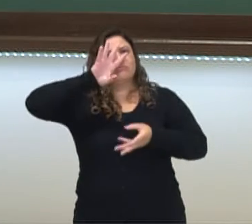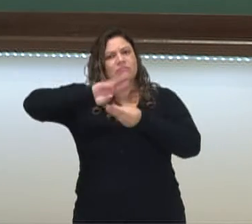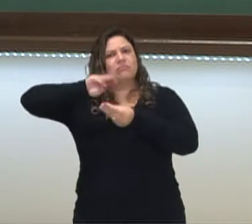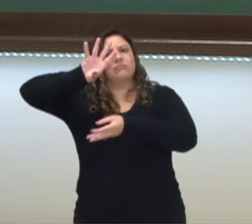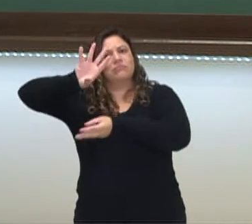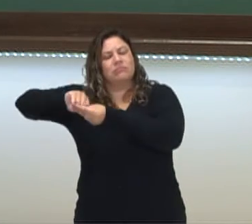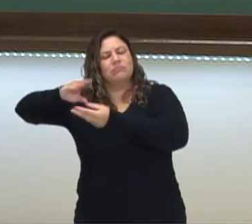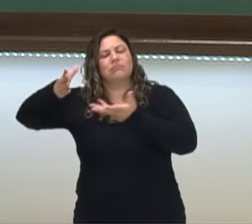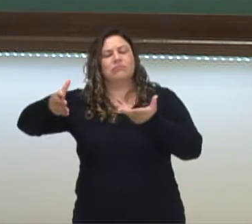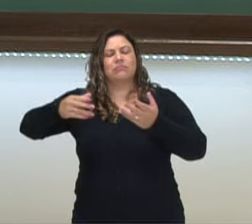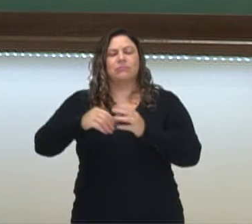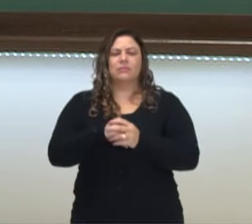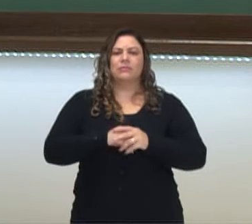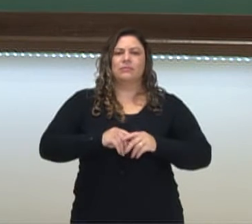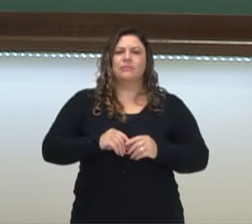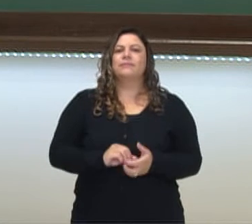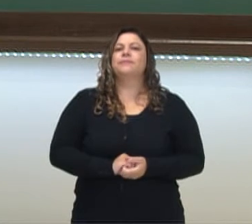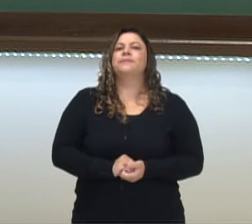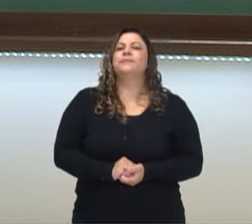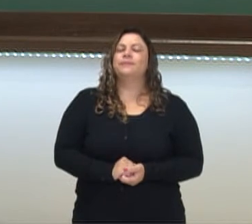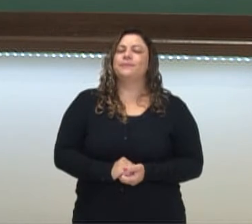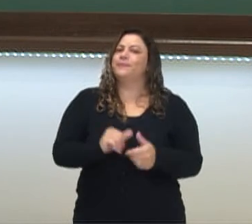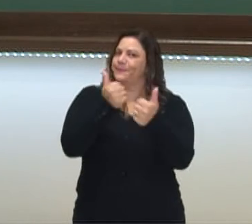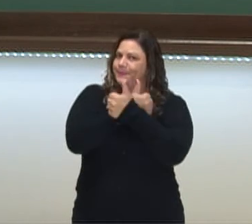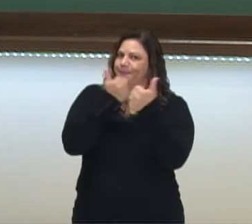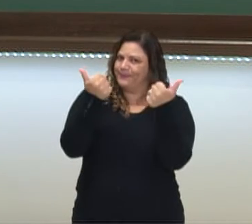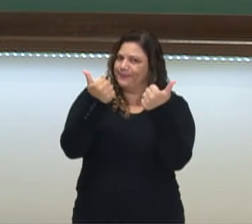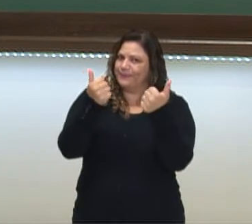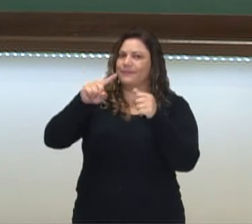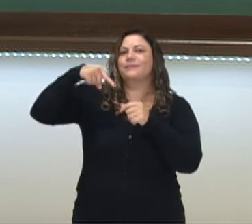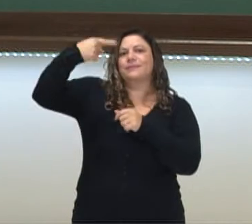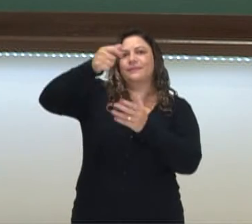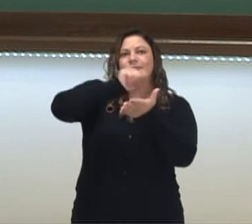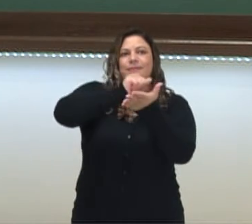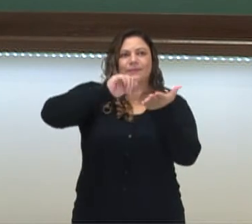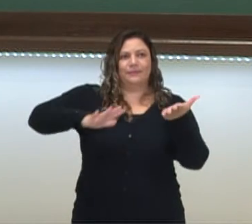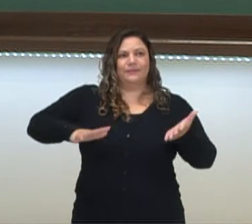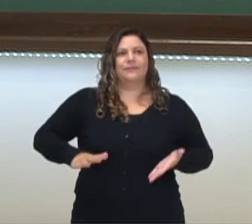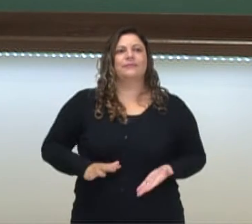resumindo, diminuindo alguns cálculos. Tá bom? Vamos para o próximo exercício.